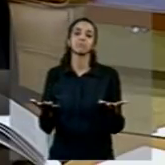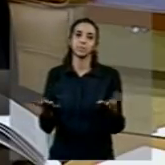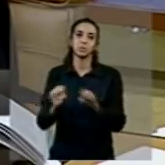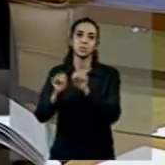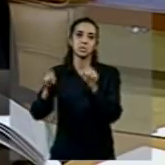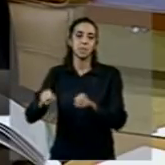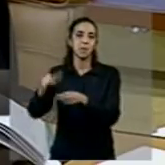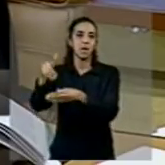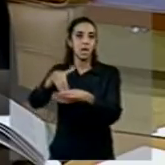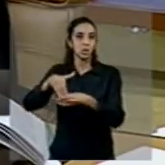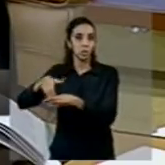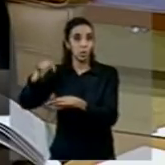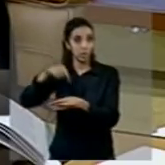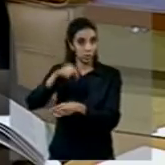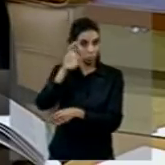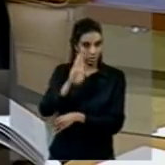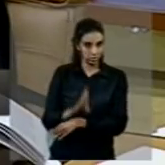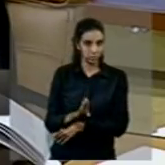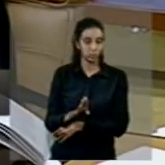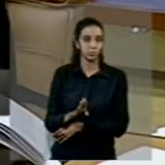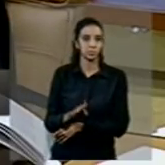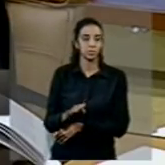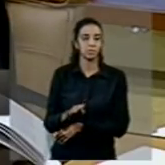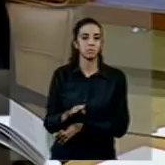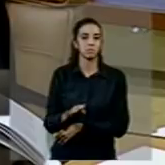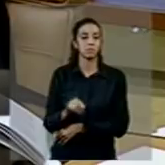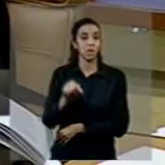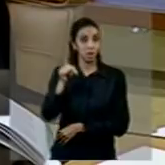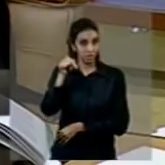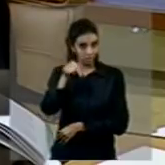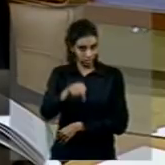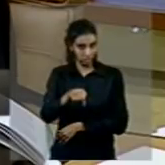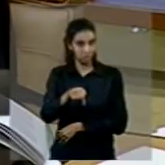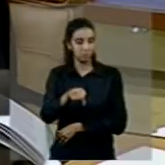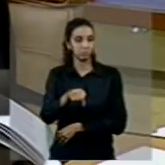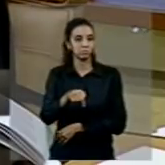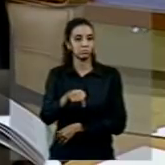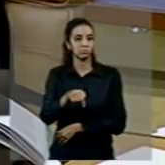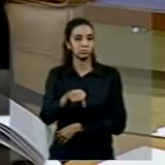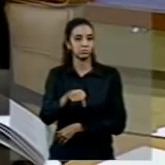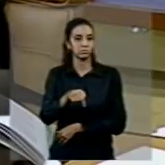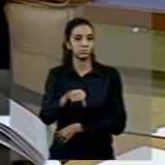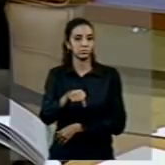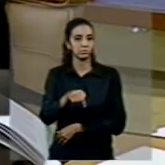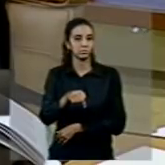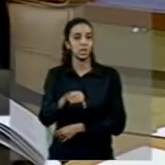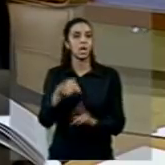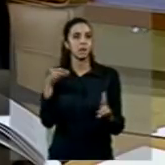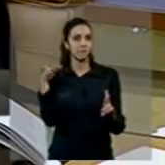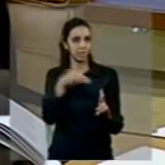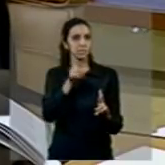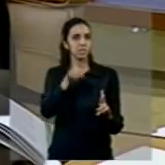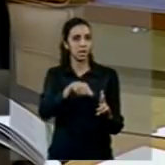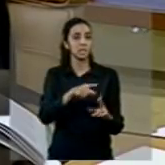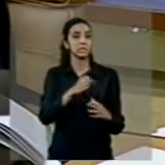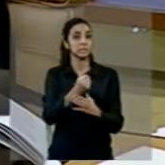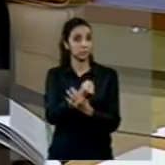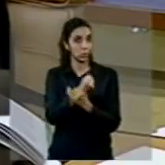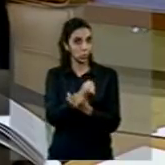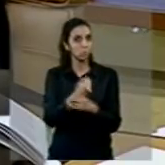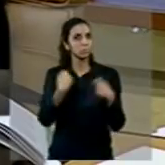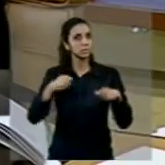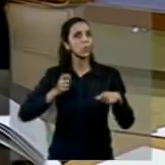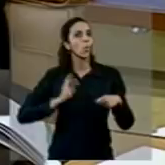que vem sendo adotado, acolhido e reconhecido como seguro, assim permaneça